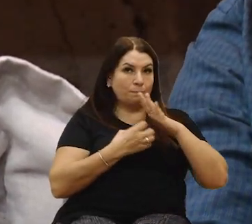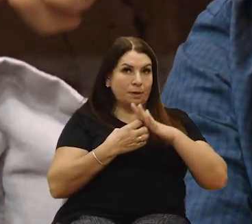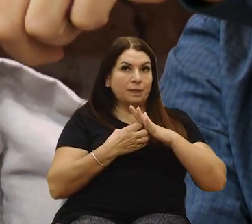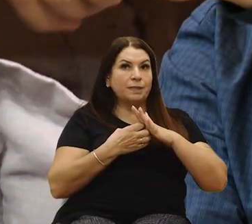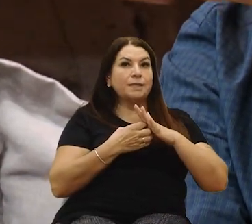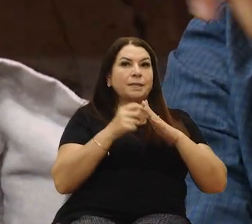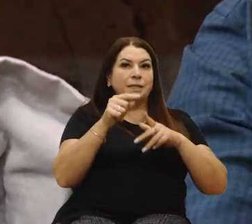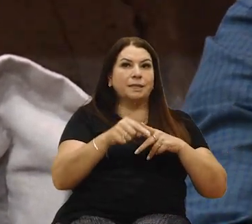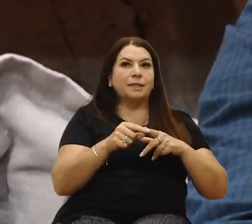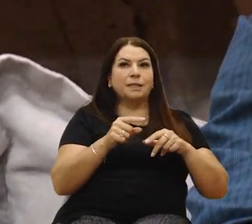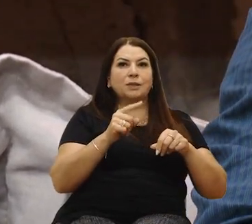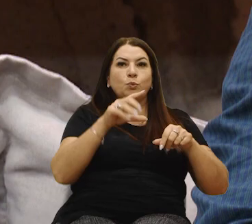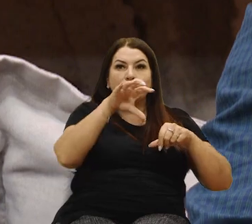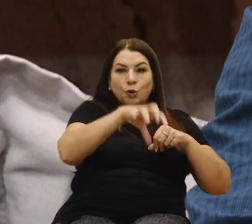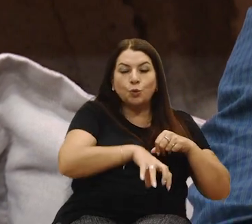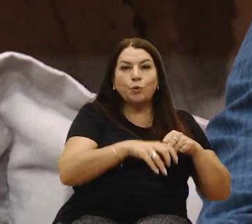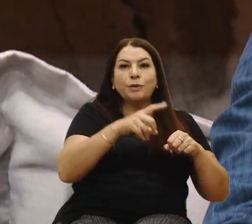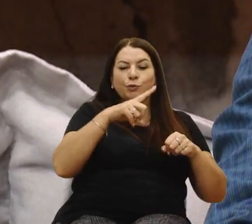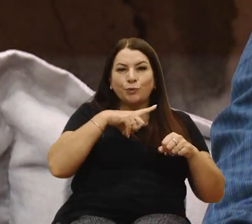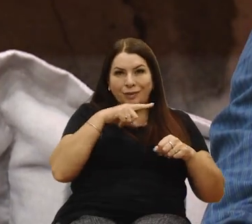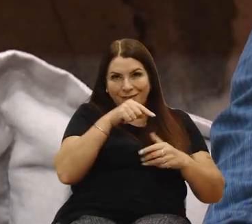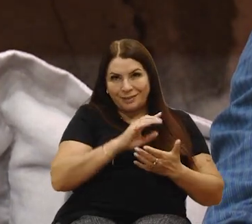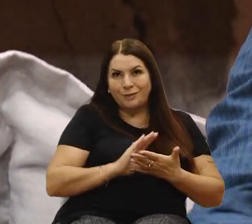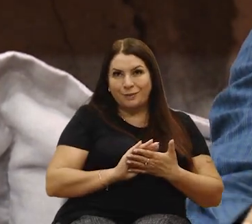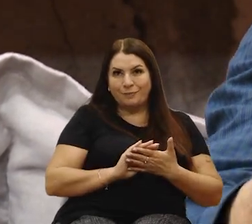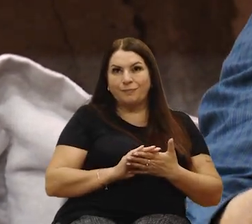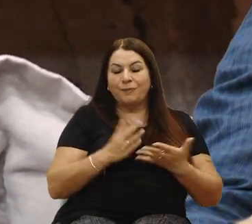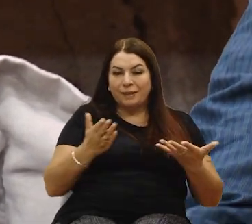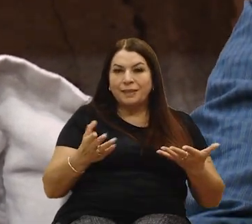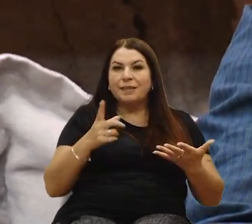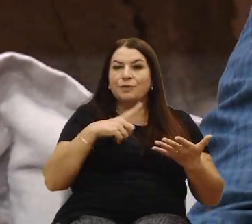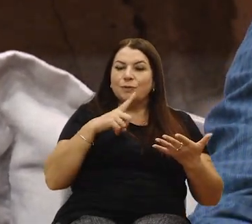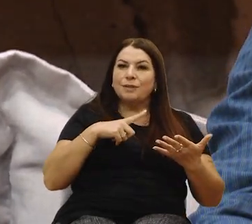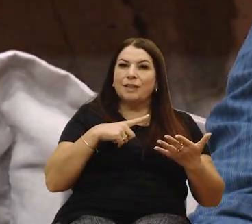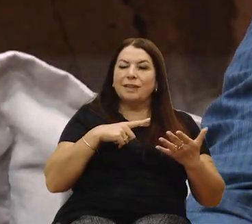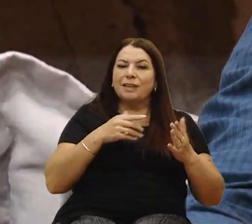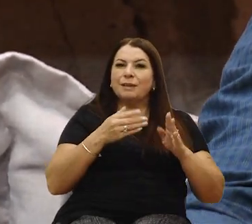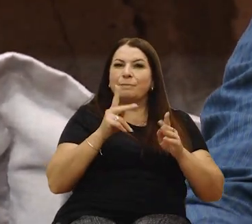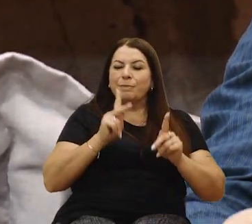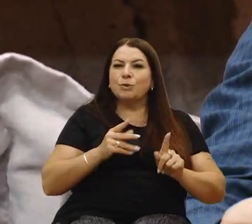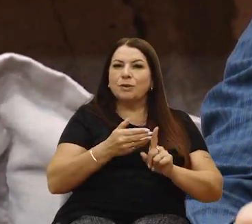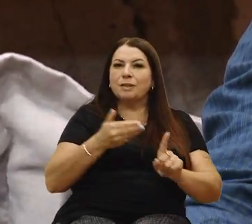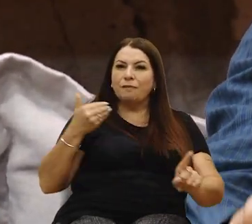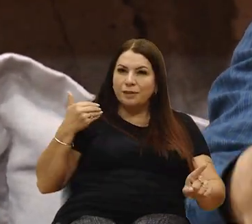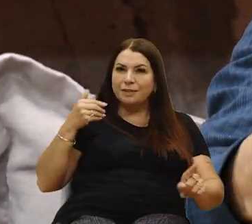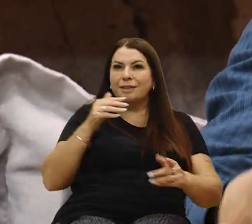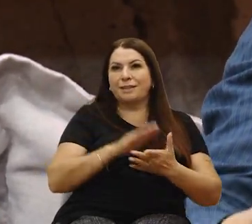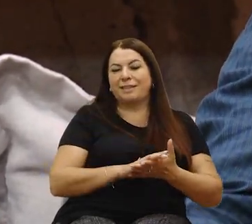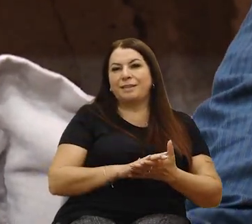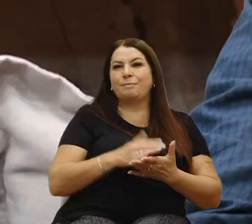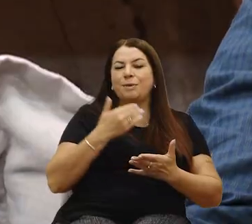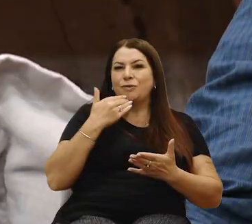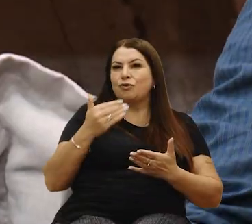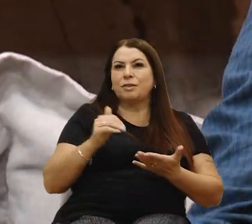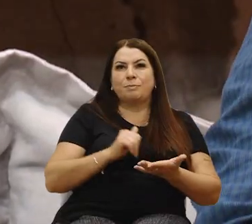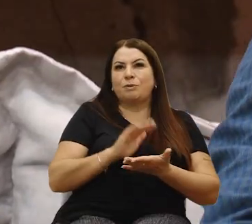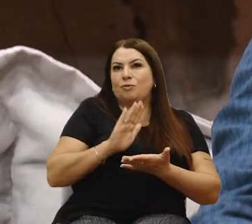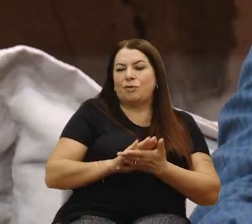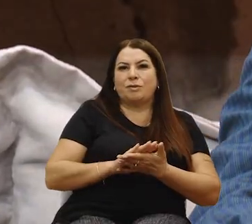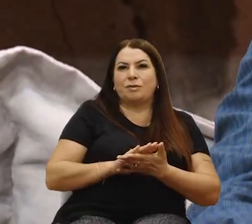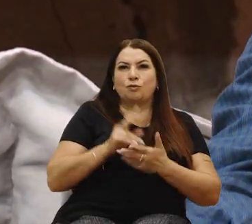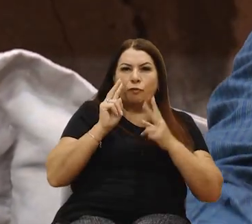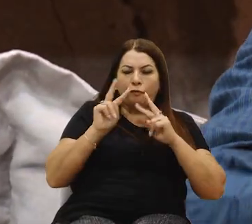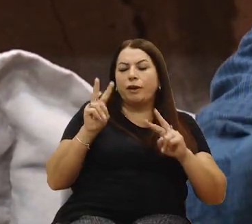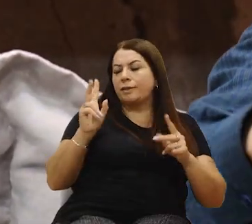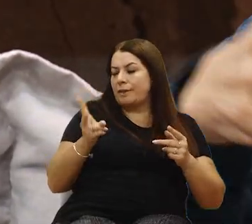em determinado setor, tu tem isso. Né? Tu tem nível de afastamento, tu tem isso, Vânia, pedido de demissão, tu enxerga toda